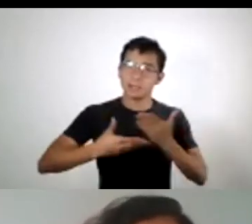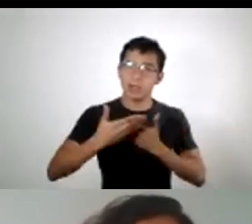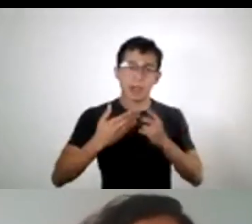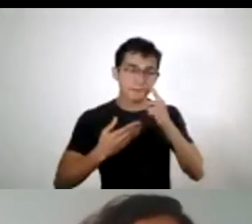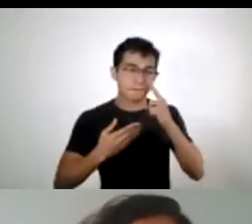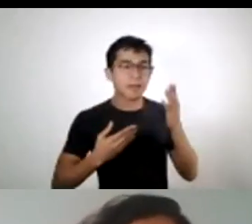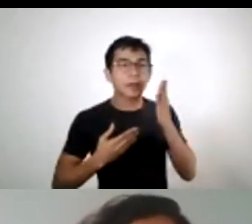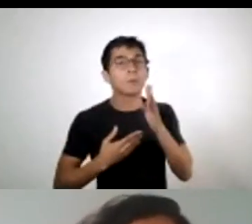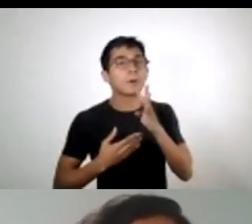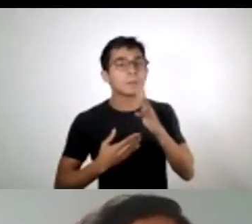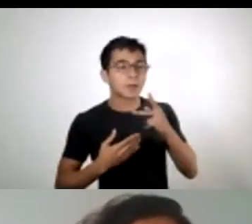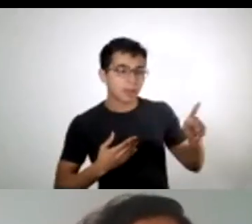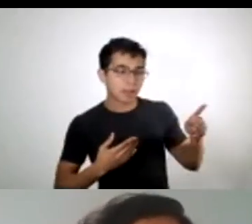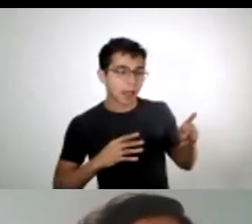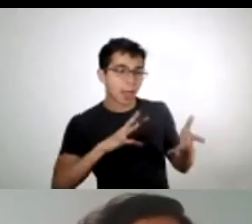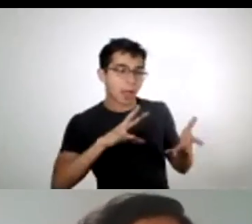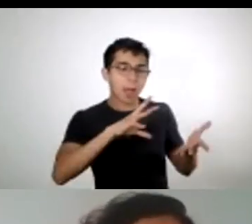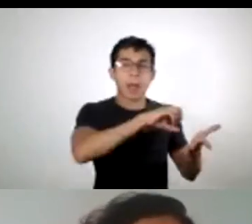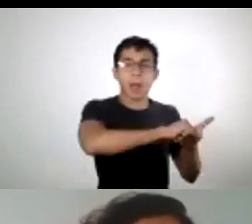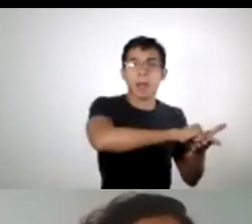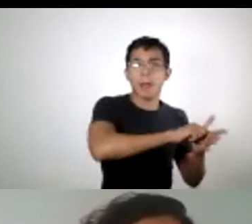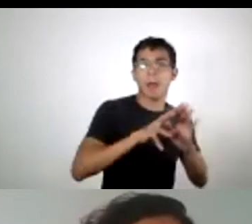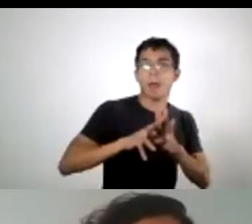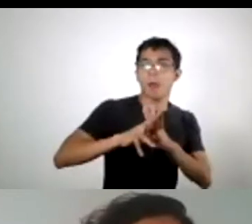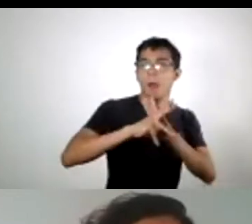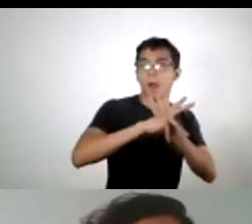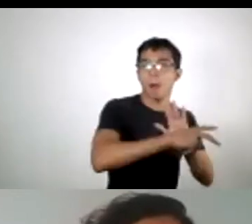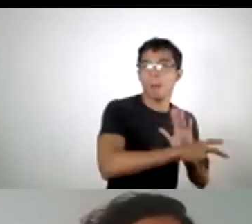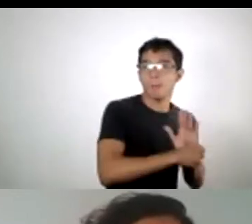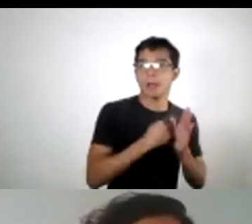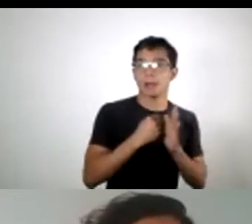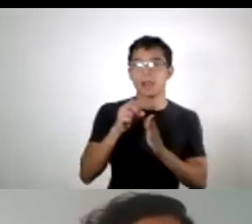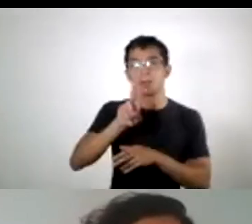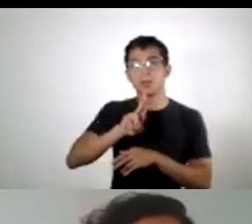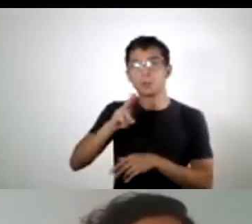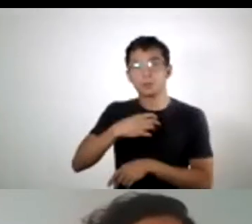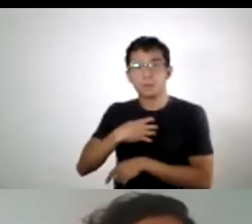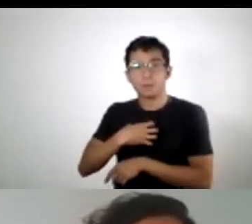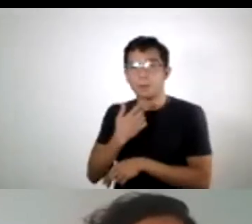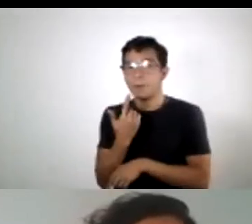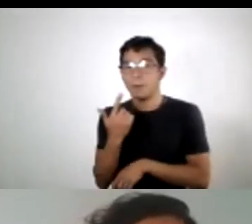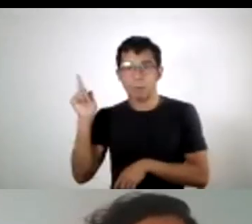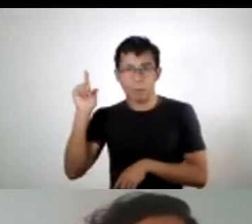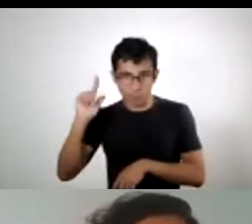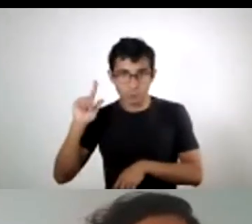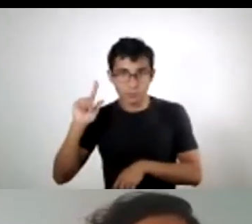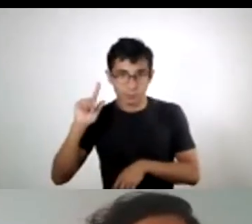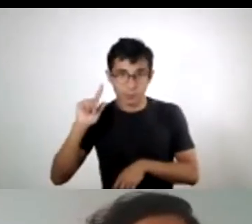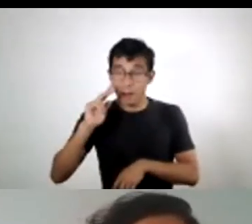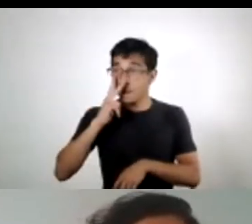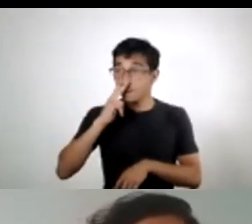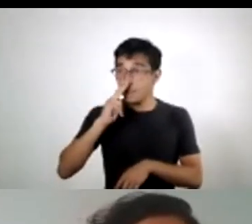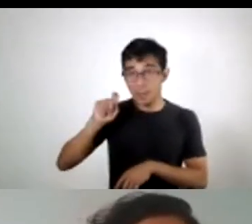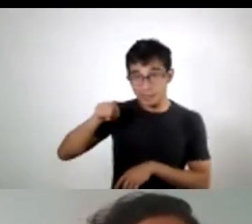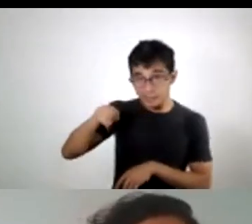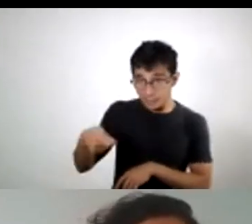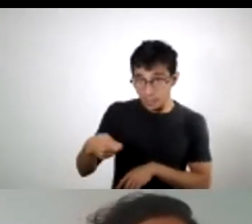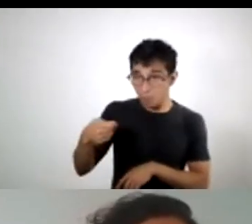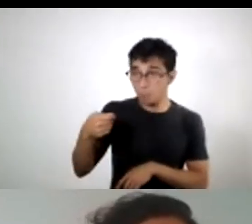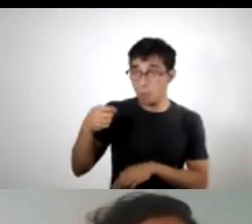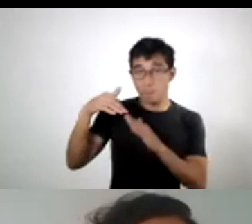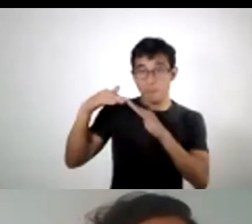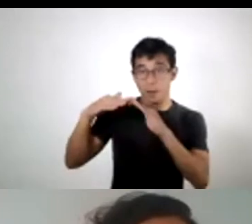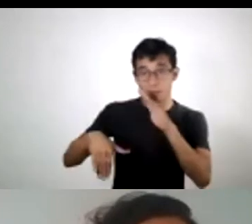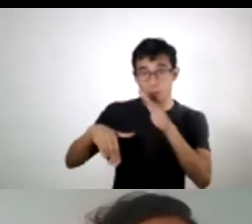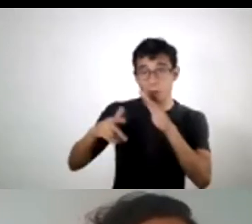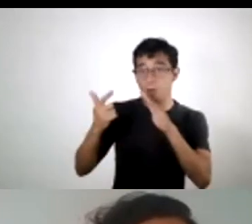desses saberes e colocam eles em outros lugares, isso não é visto como uma coisa menor ou uma